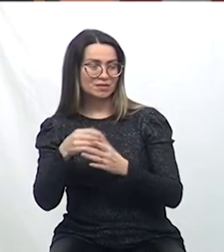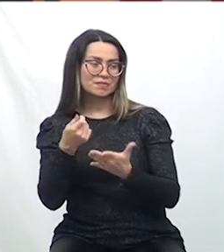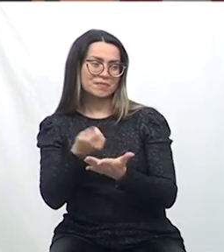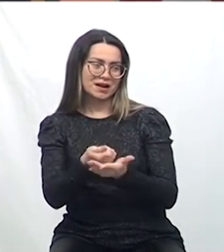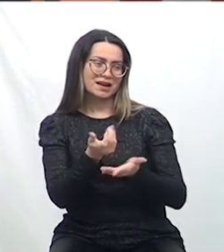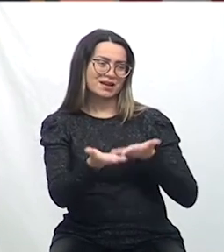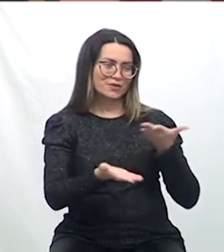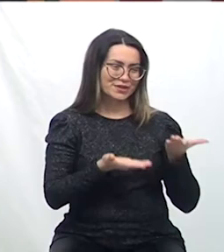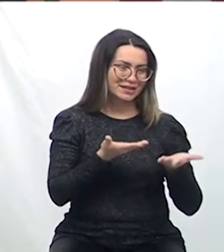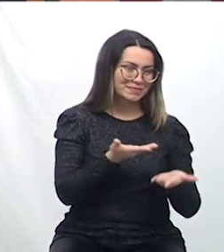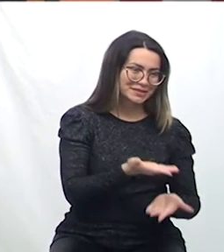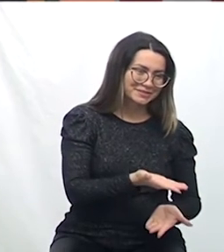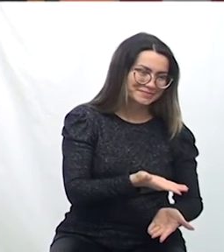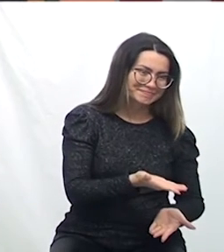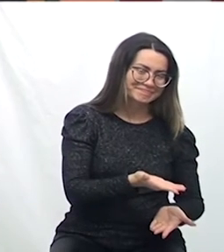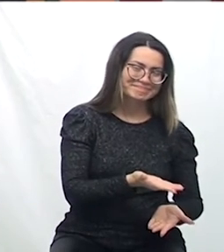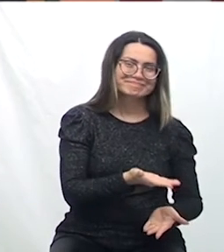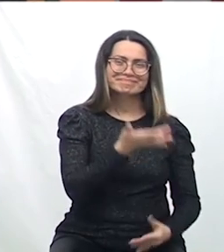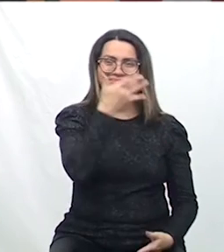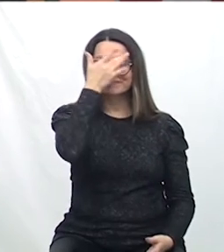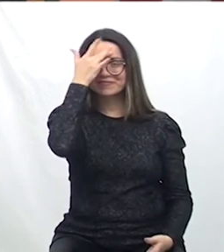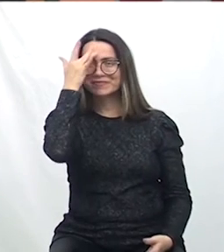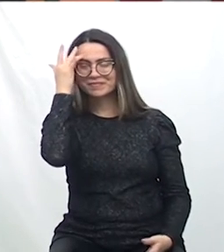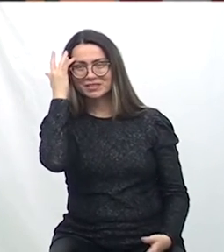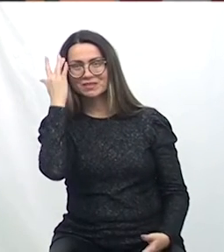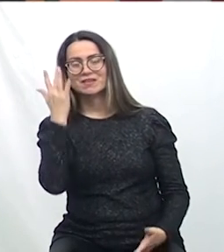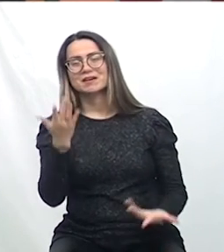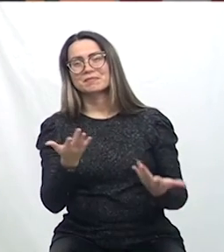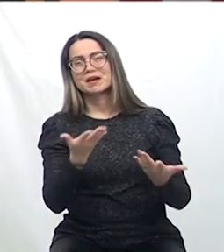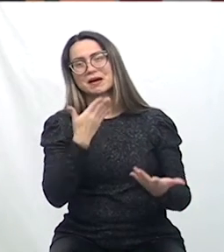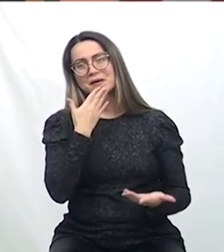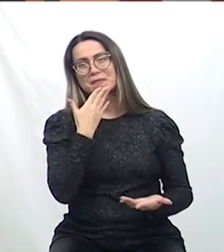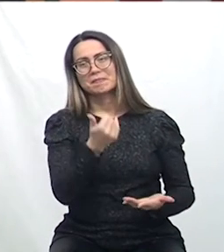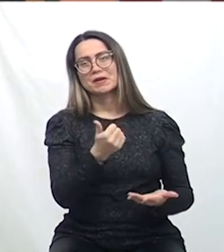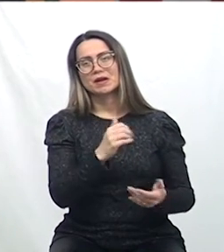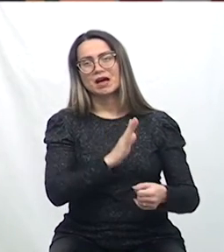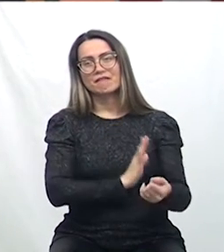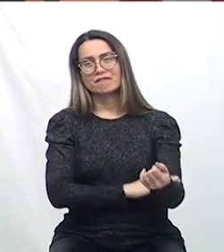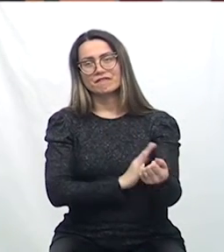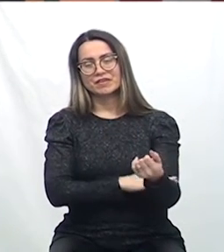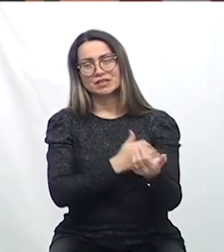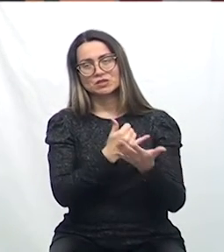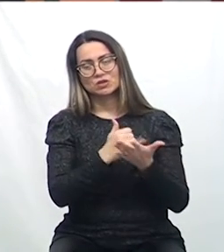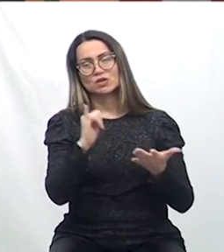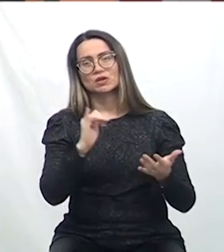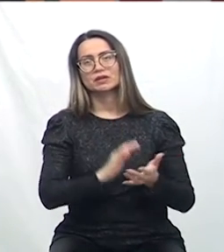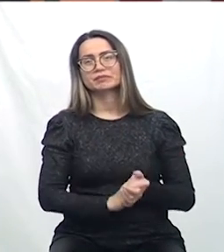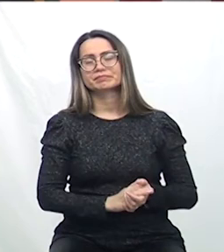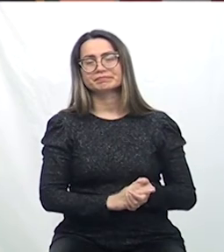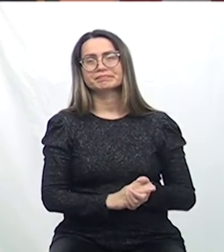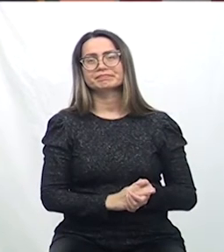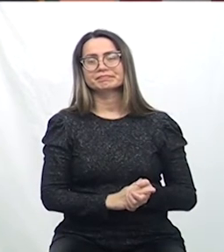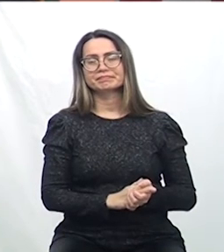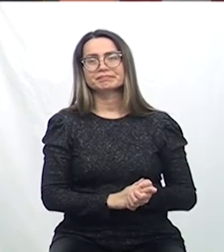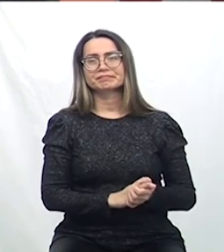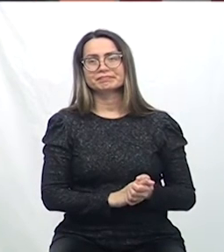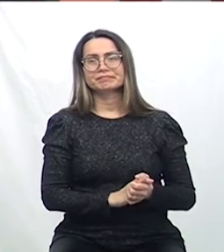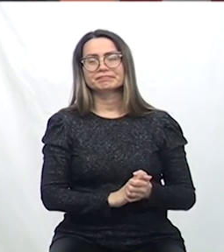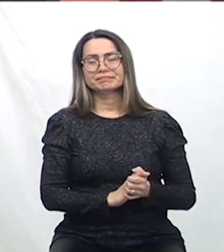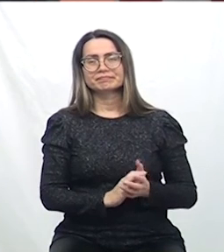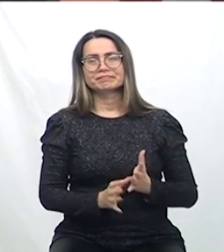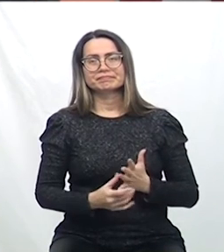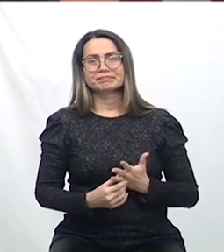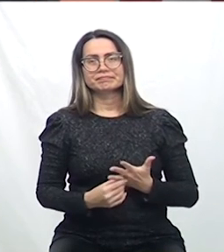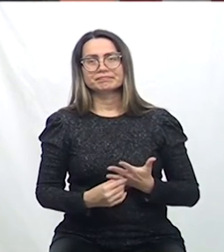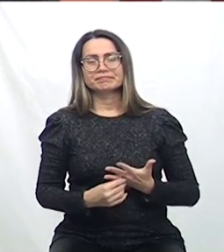tratamento de um interno para se recuperar das drogas. Tem furto que dá numa escola, numa unidade de saúde, que gera um prejuízo de 20